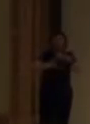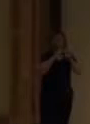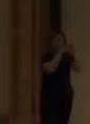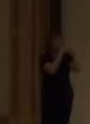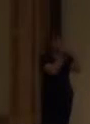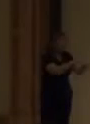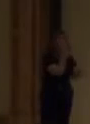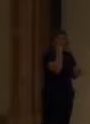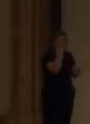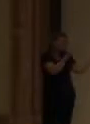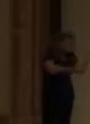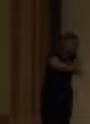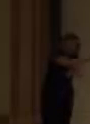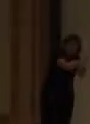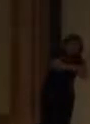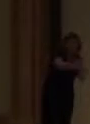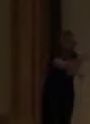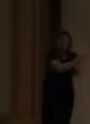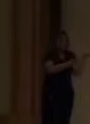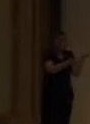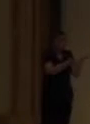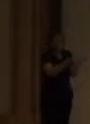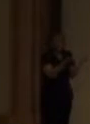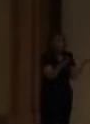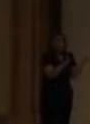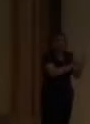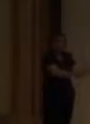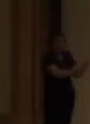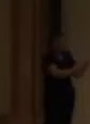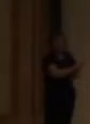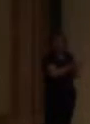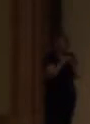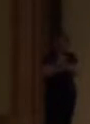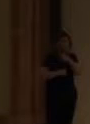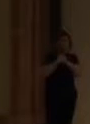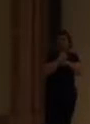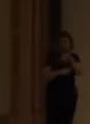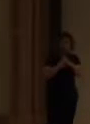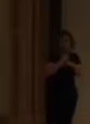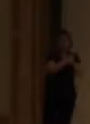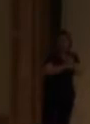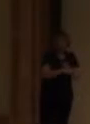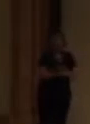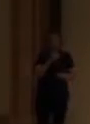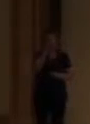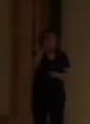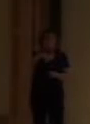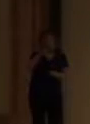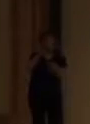ser a realidade do campo. Um dos principais problemas da ONU, que neste momento se vê a braços também com